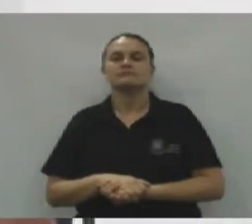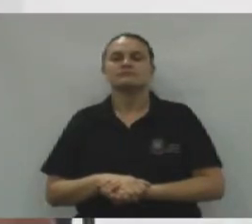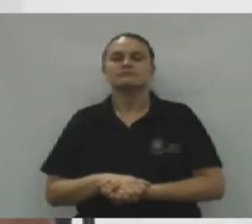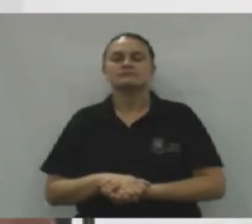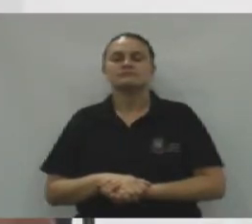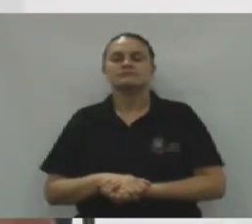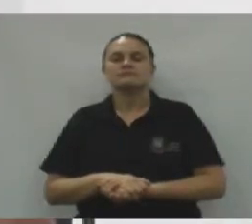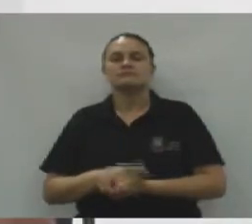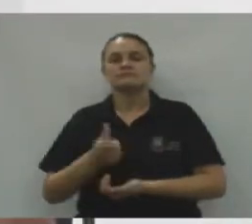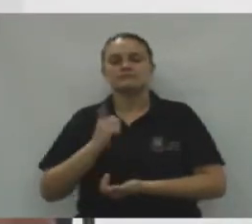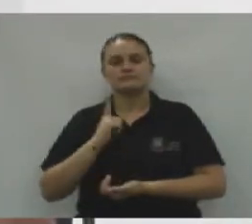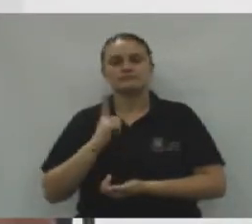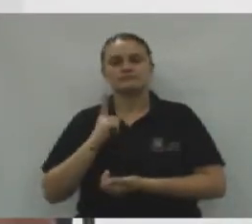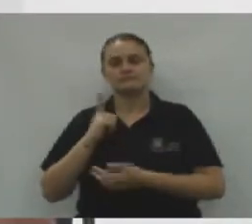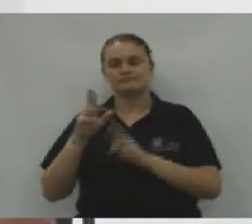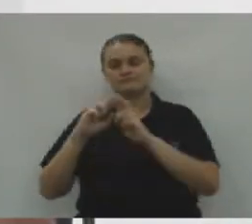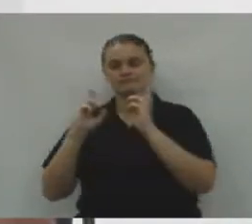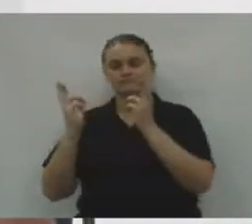Aí a gente tem